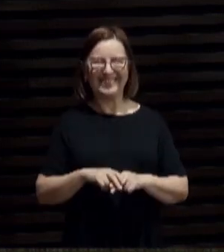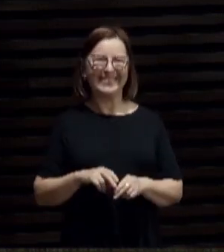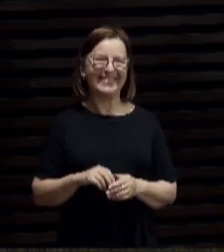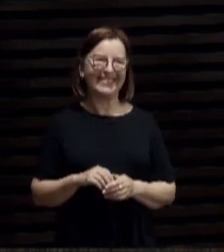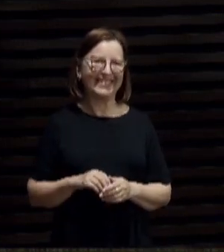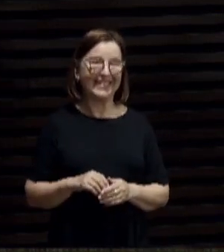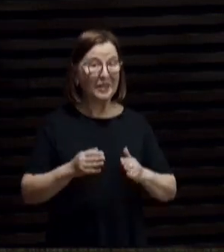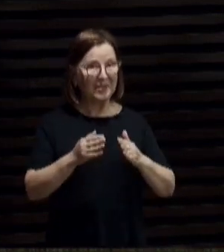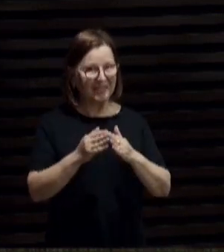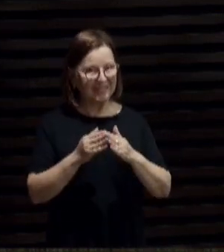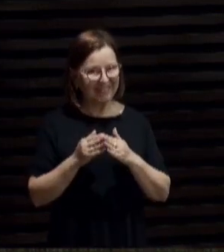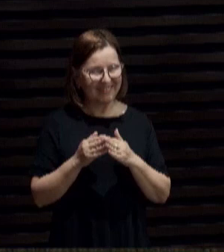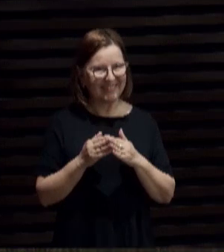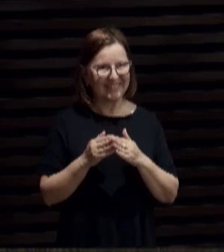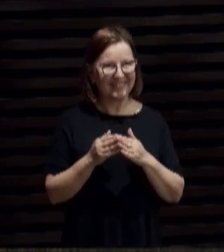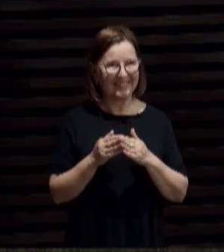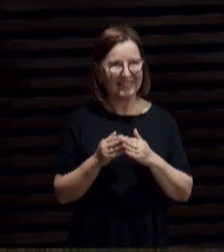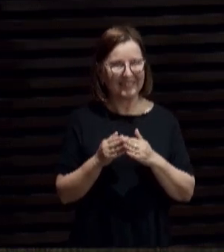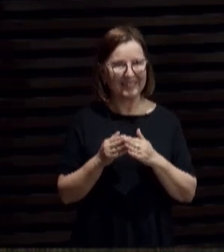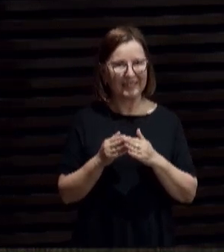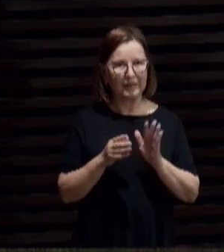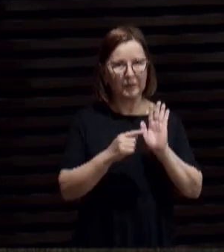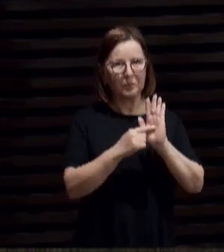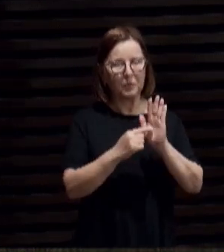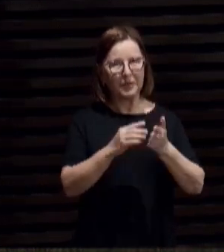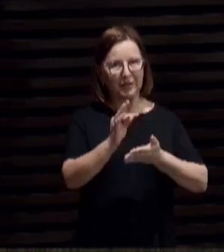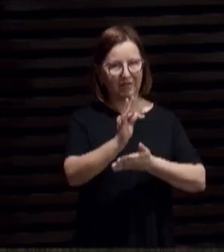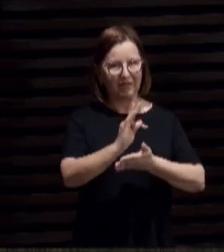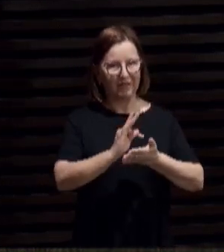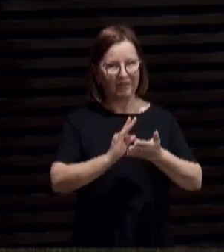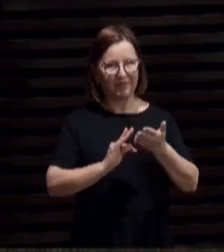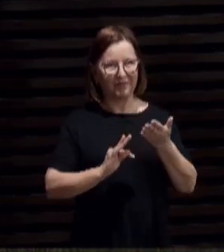Por favor, ponha um peixe